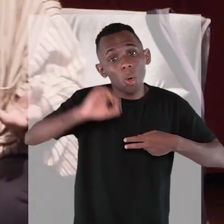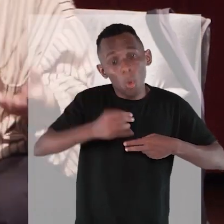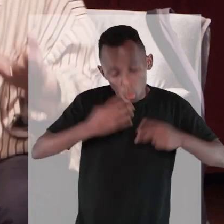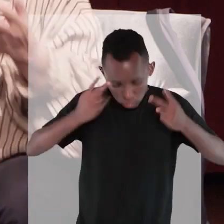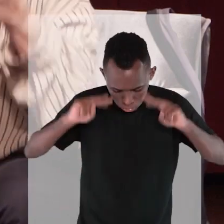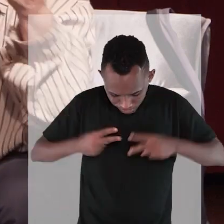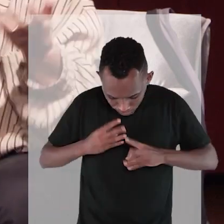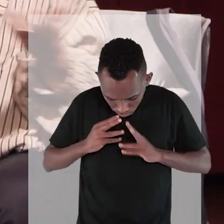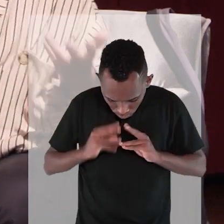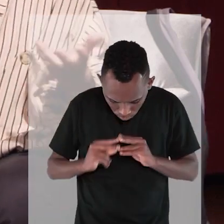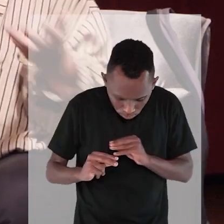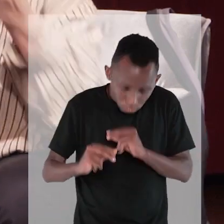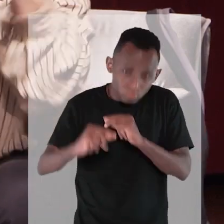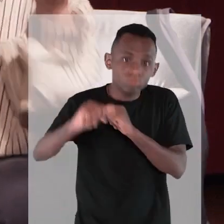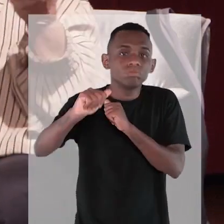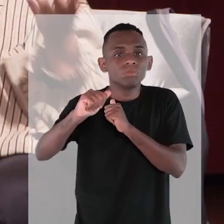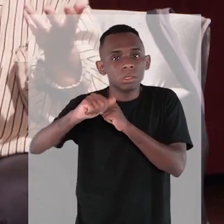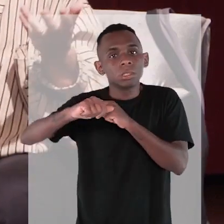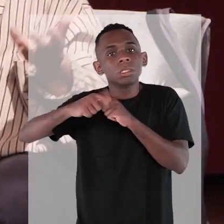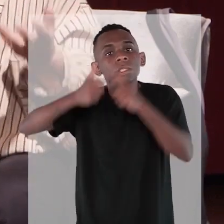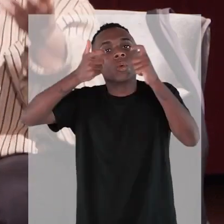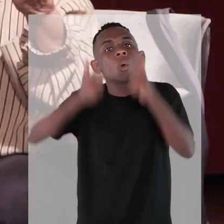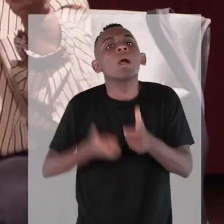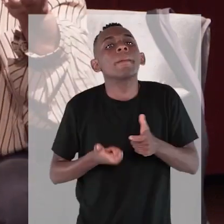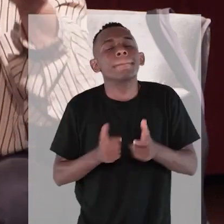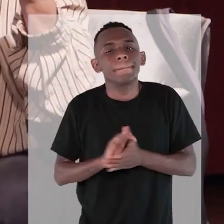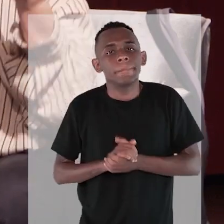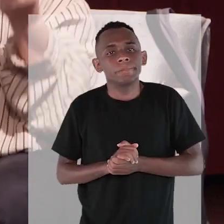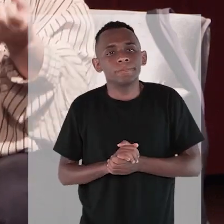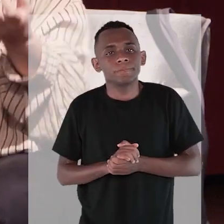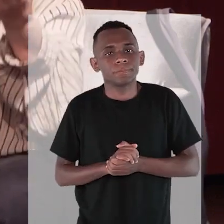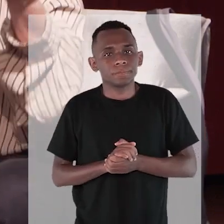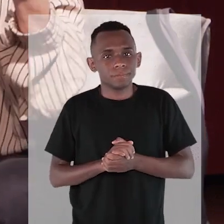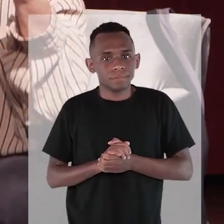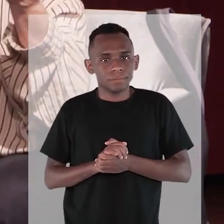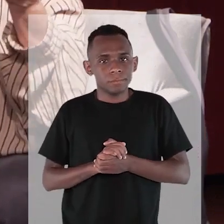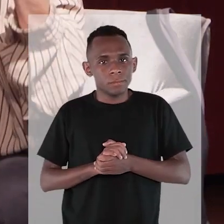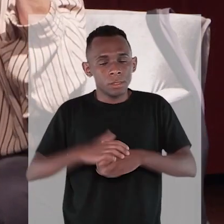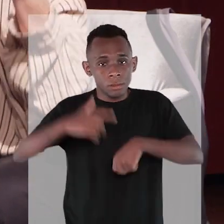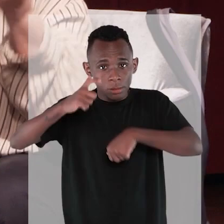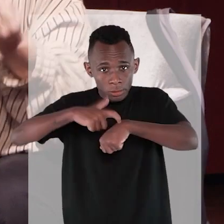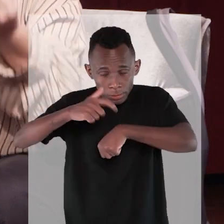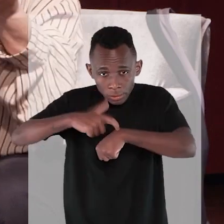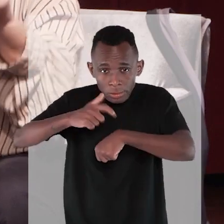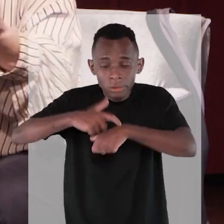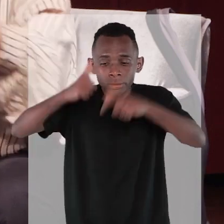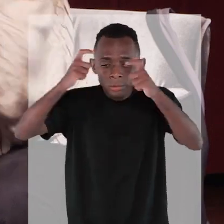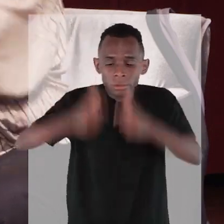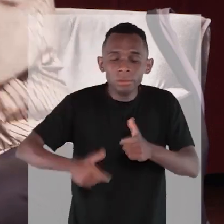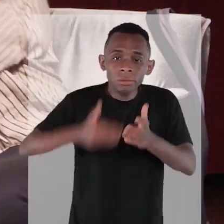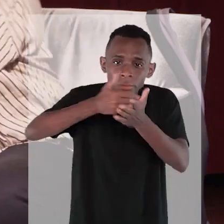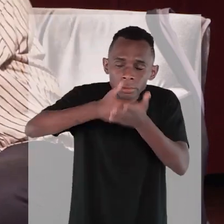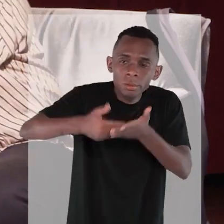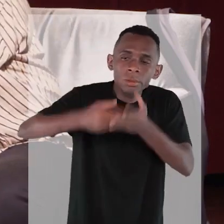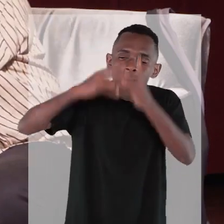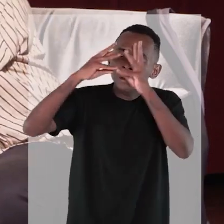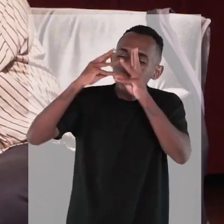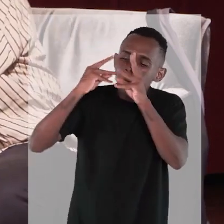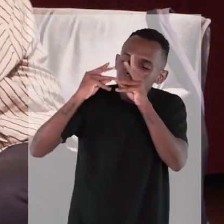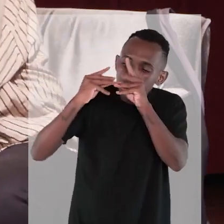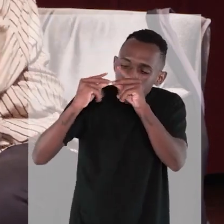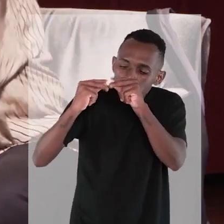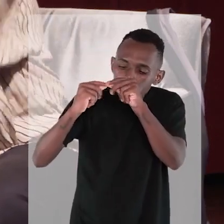você tem que intervir nesse lugar, entendeu? Na hora que esse lugar começa a ser destruído, seja por